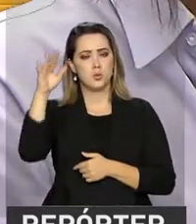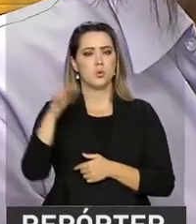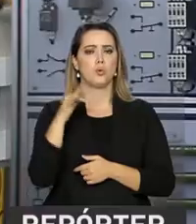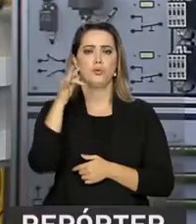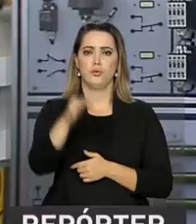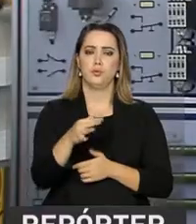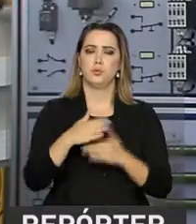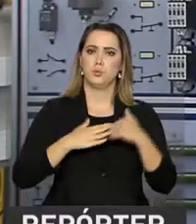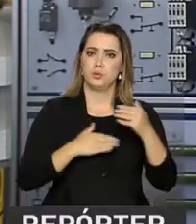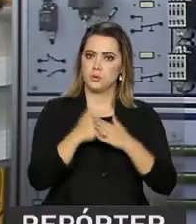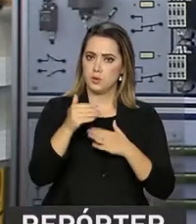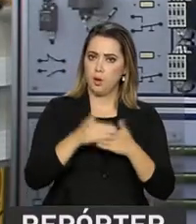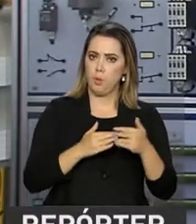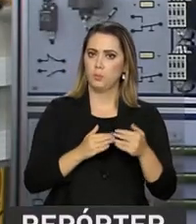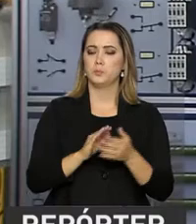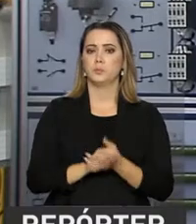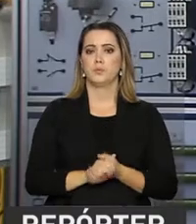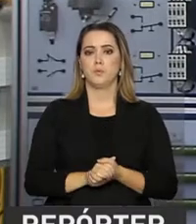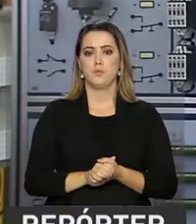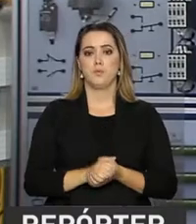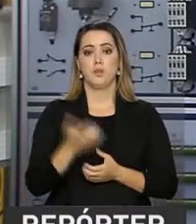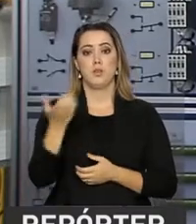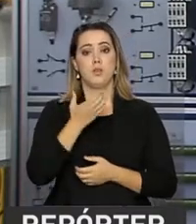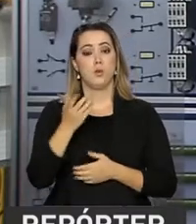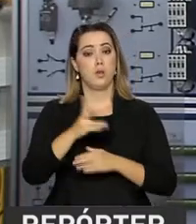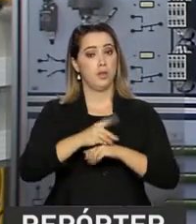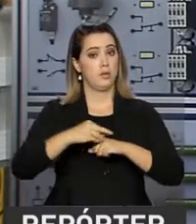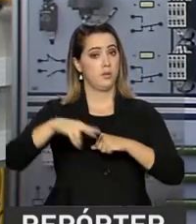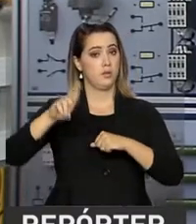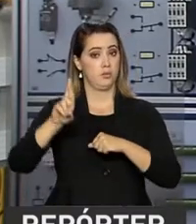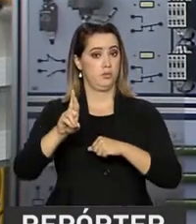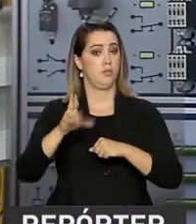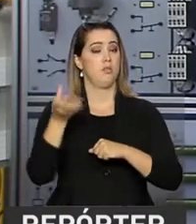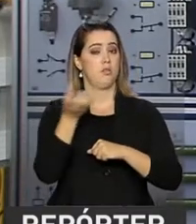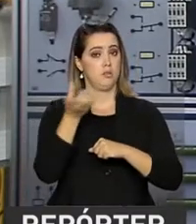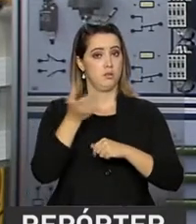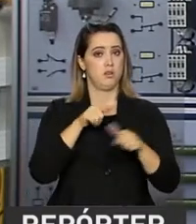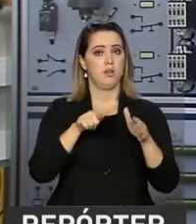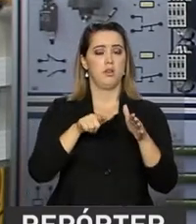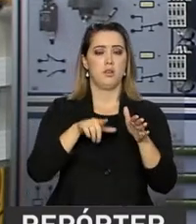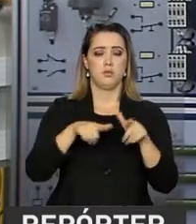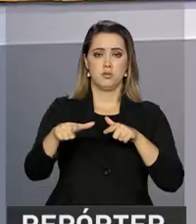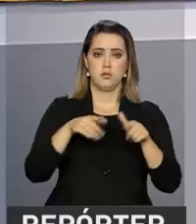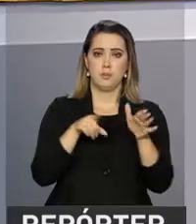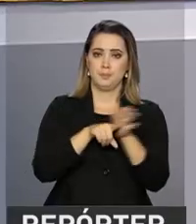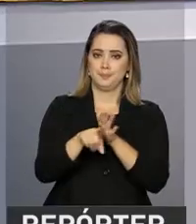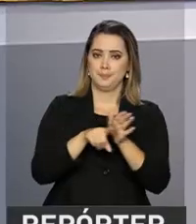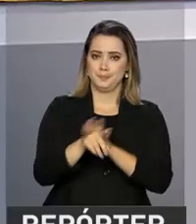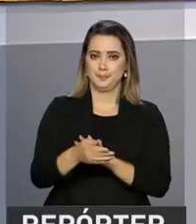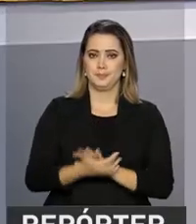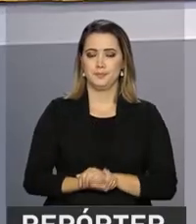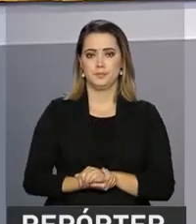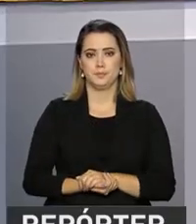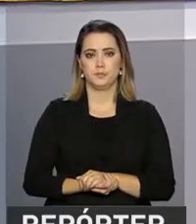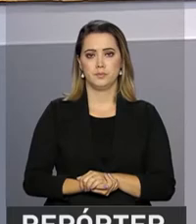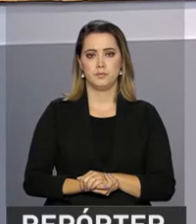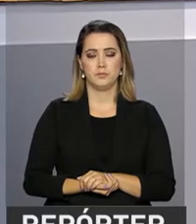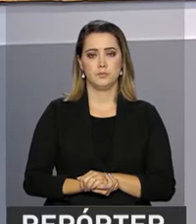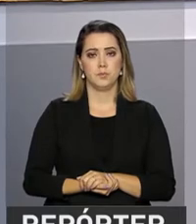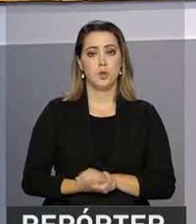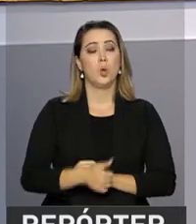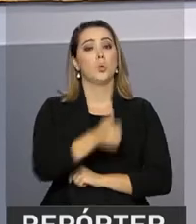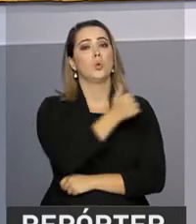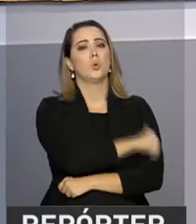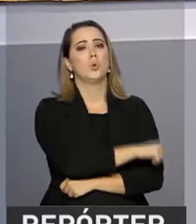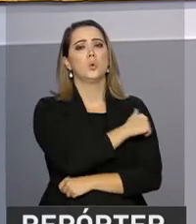carreira eu quero fazer meu doutorado eu quero trabalhar com o pesquisador no rio de janeiro